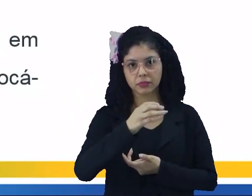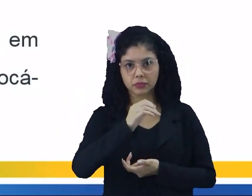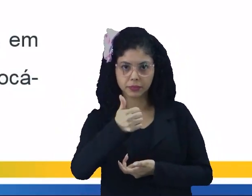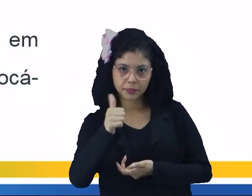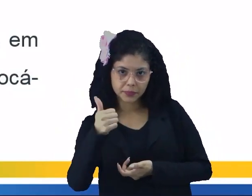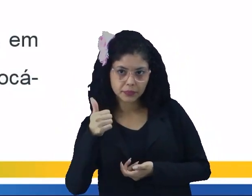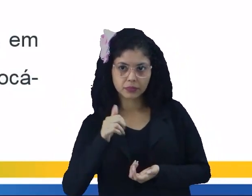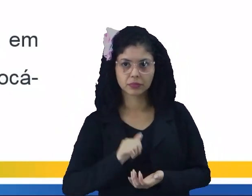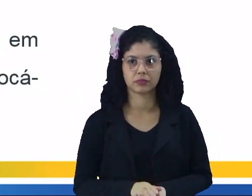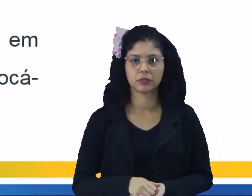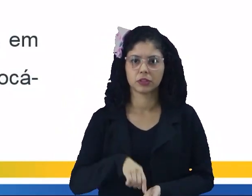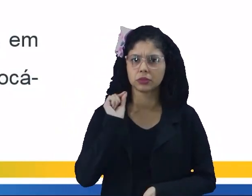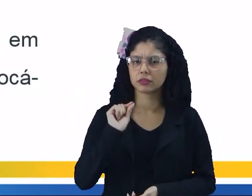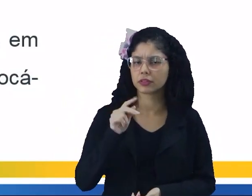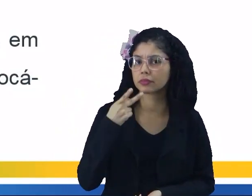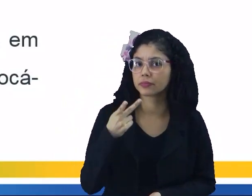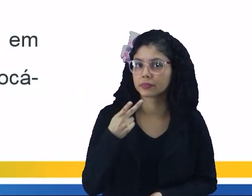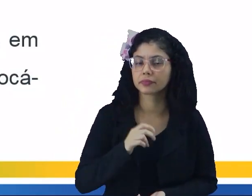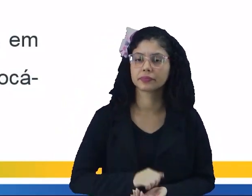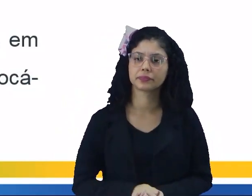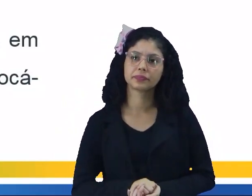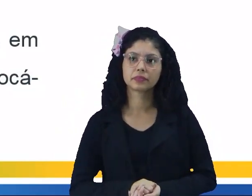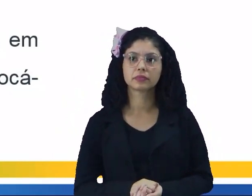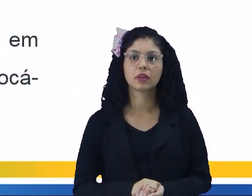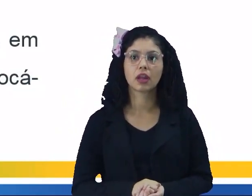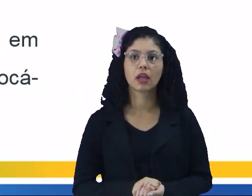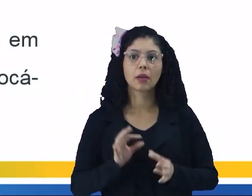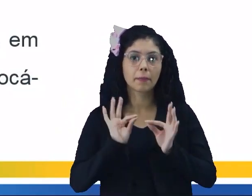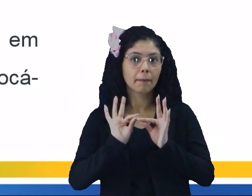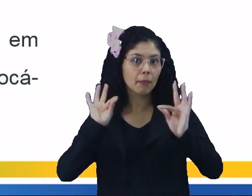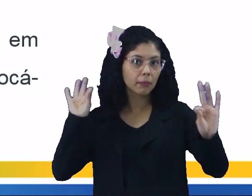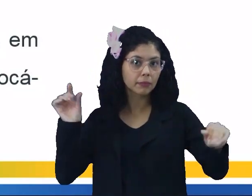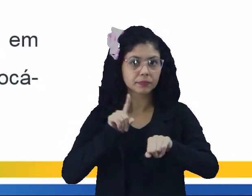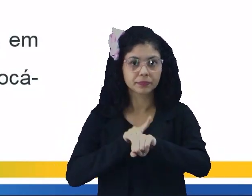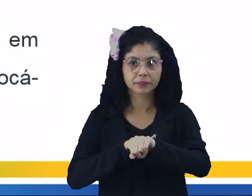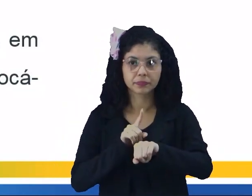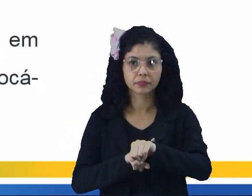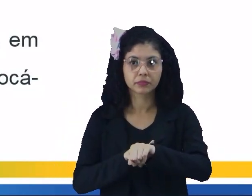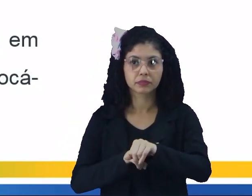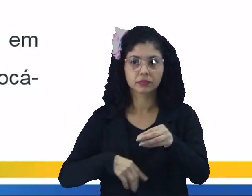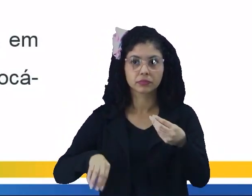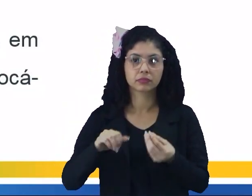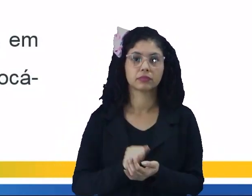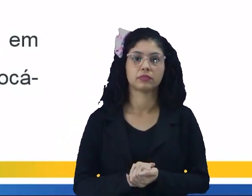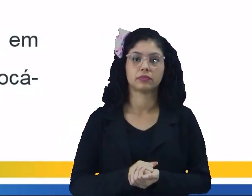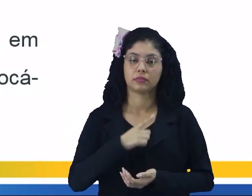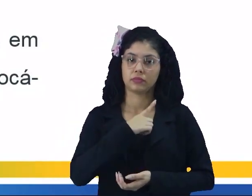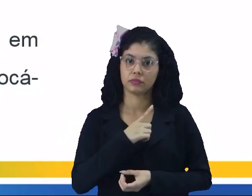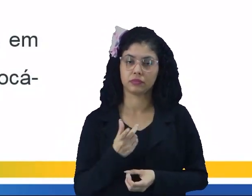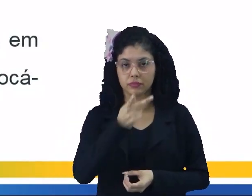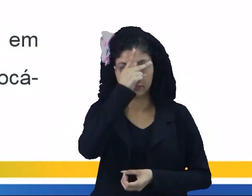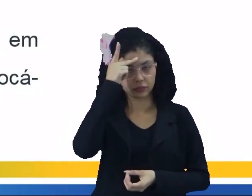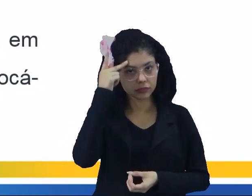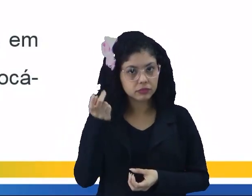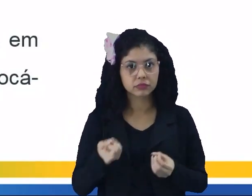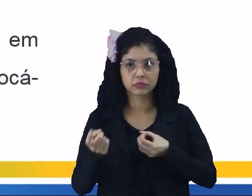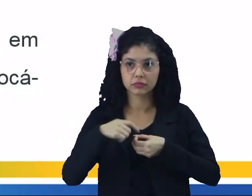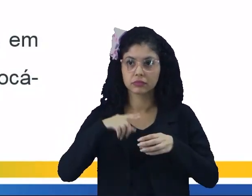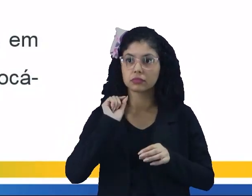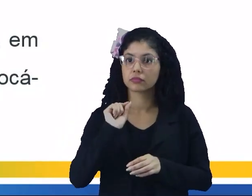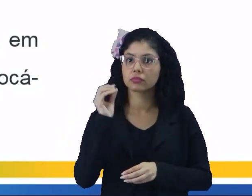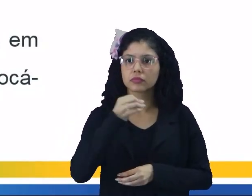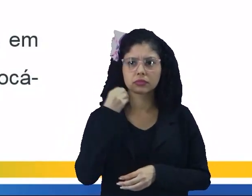2011. Então, vamos lá. O que ela diz? Para medir o tempo de reação de uma pessoa, pode-se realizar a